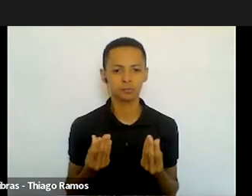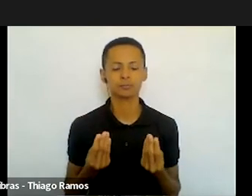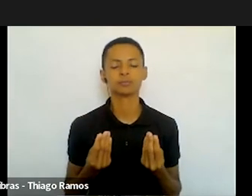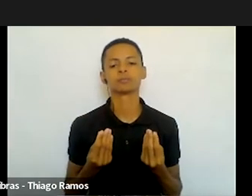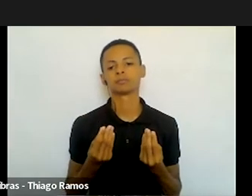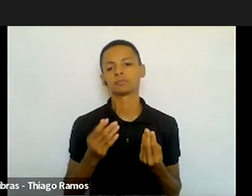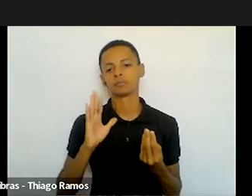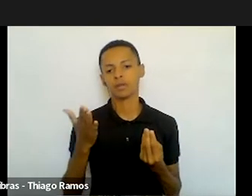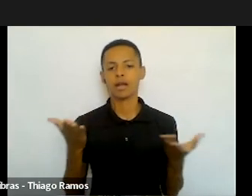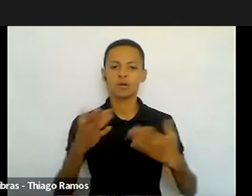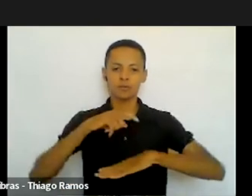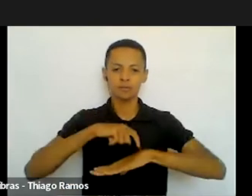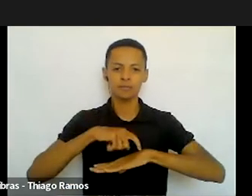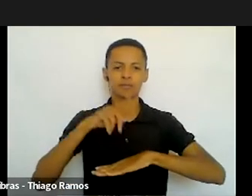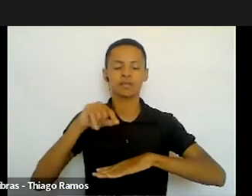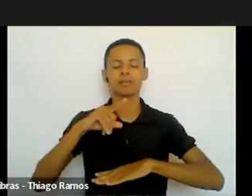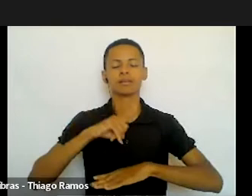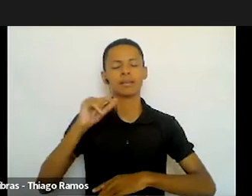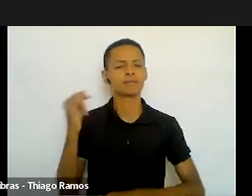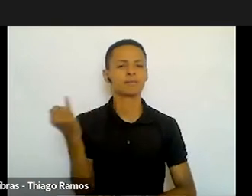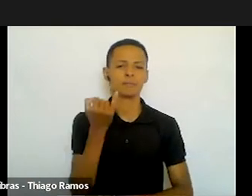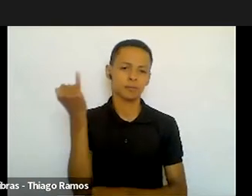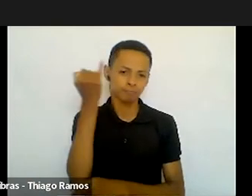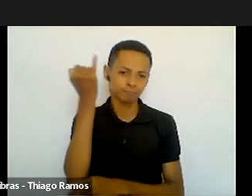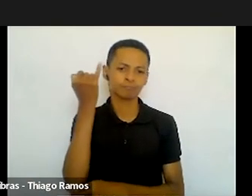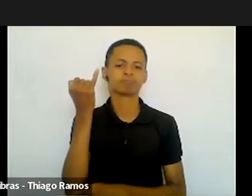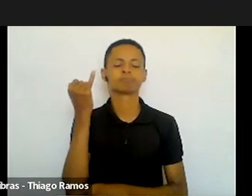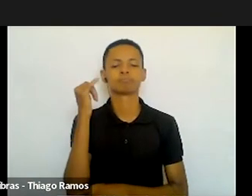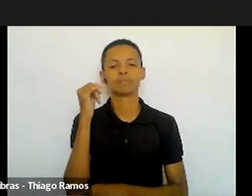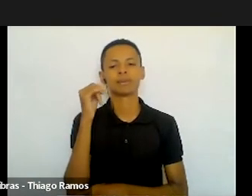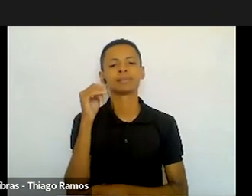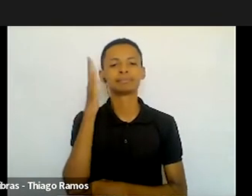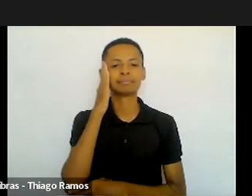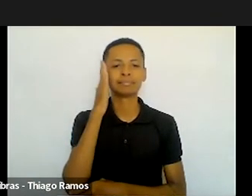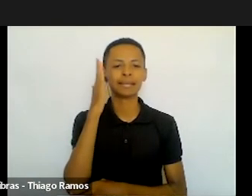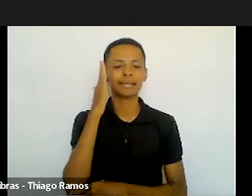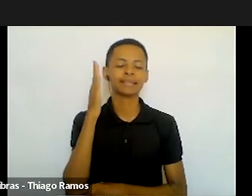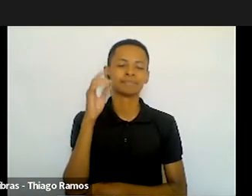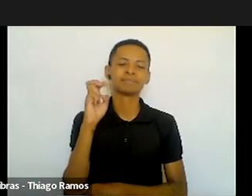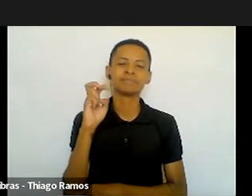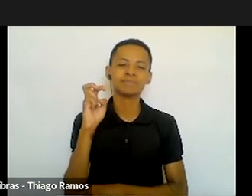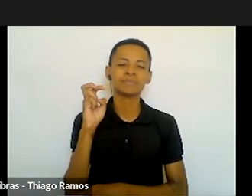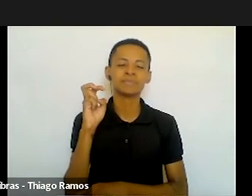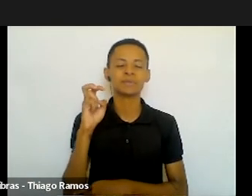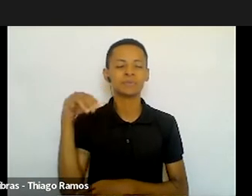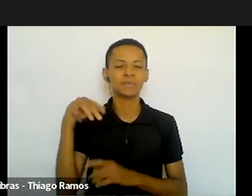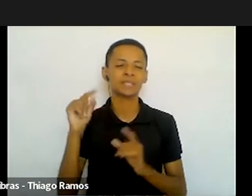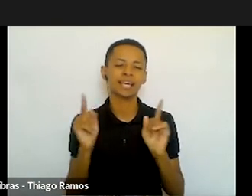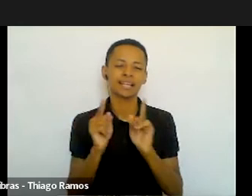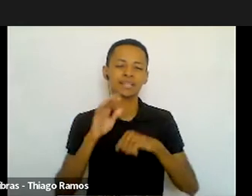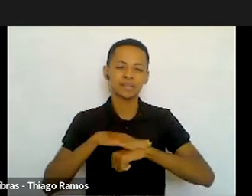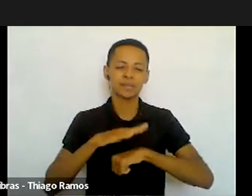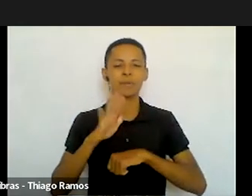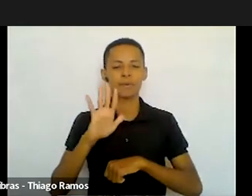momento é um espaço extremamente importante, apesar do curto tempo que a gente tem, mas eu acredito que é uma pequena